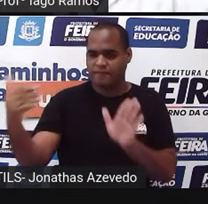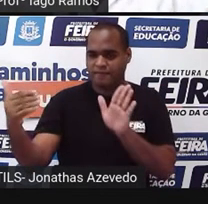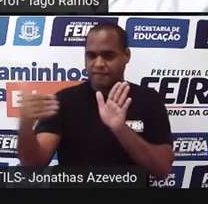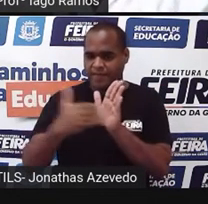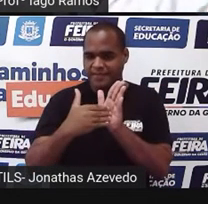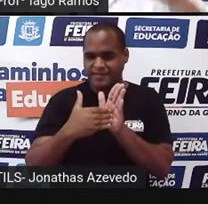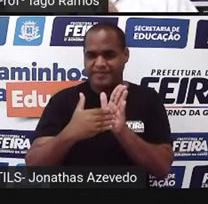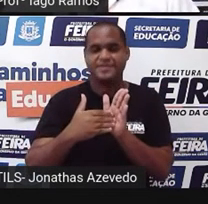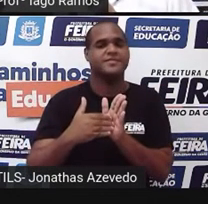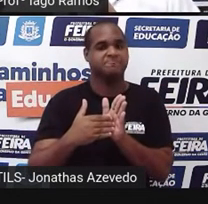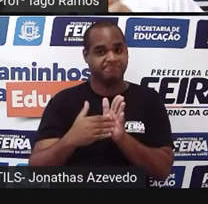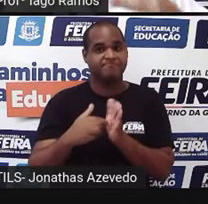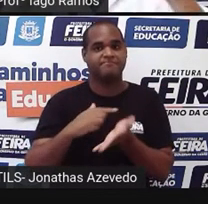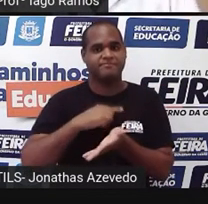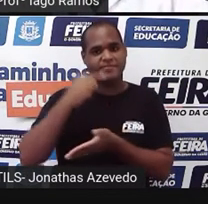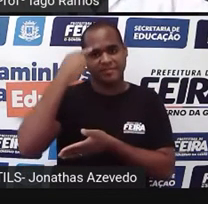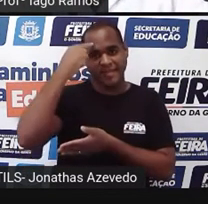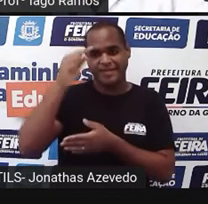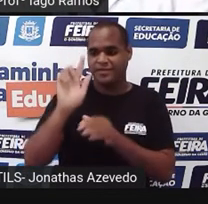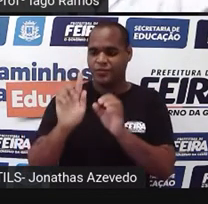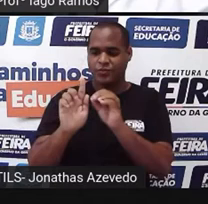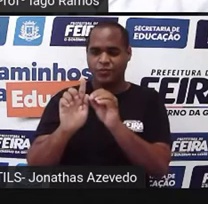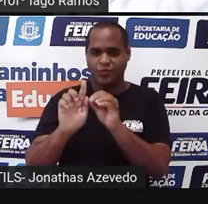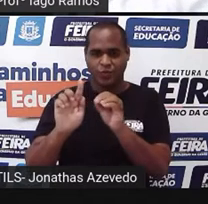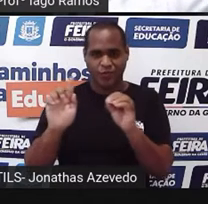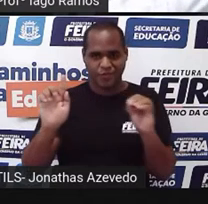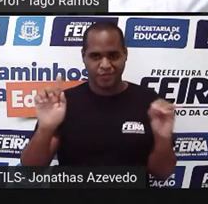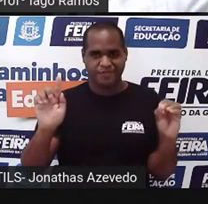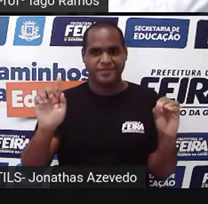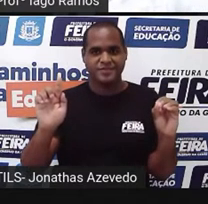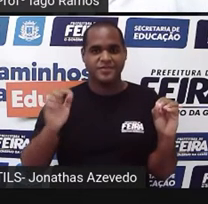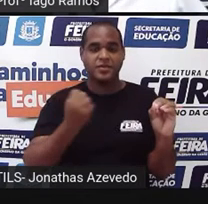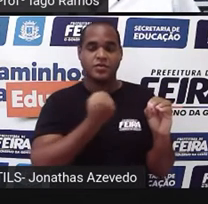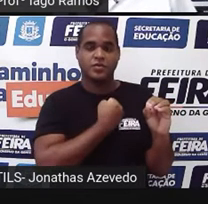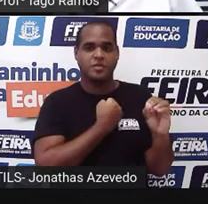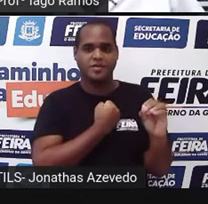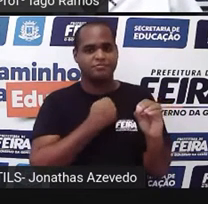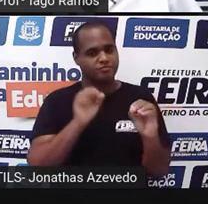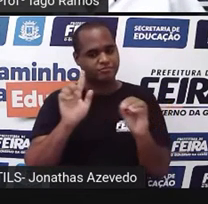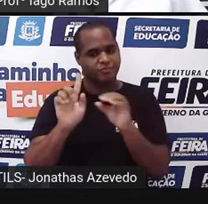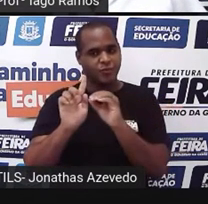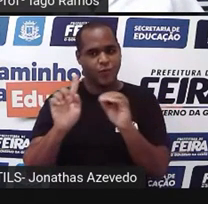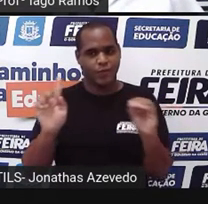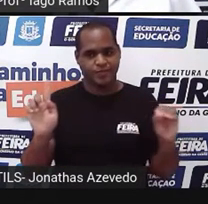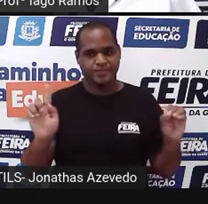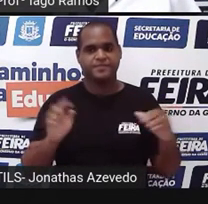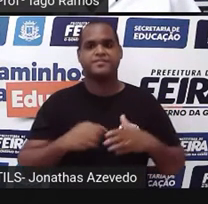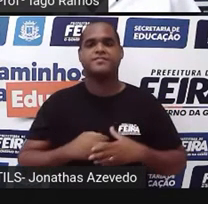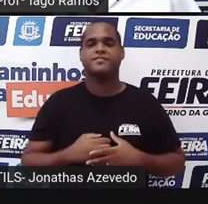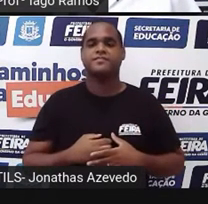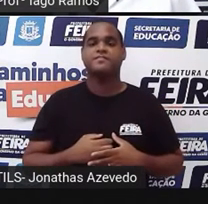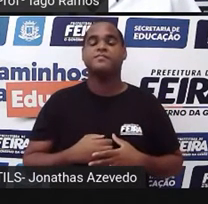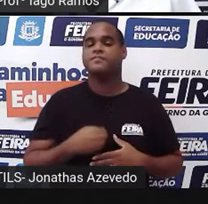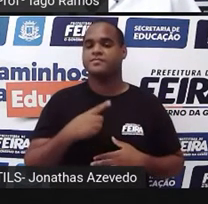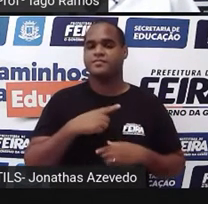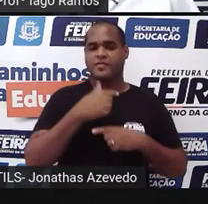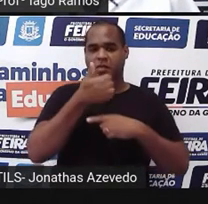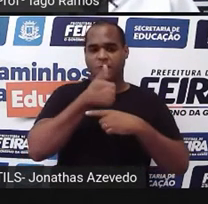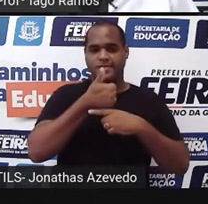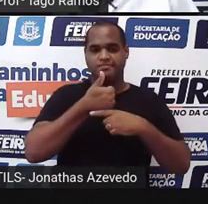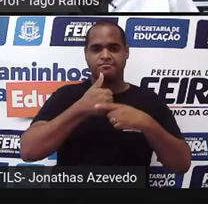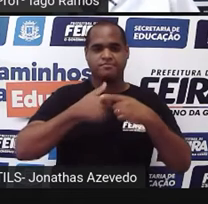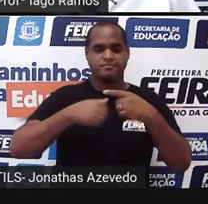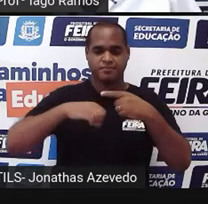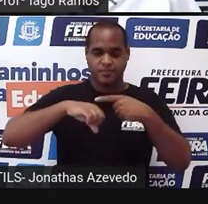pensando ali nas coisas né no Google né o número sim grandão números um grandão e na fração o sinônimos